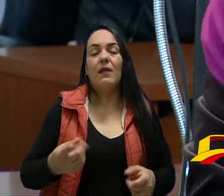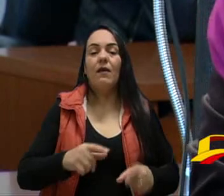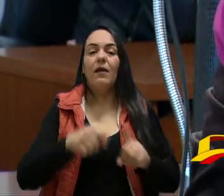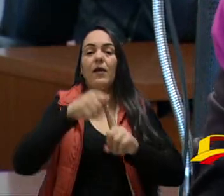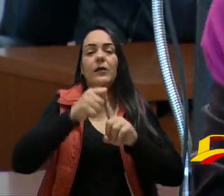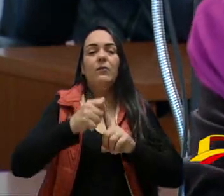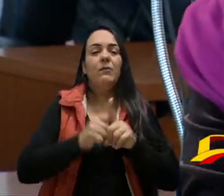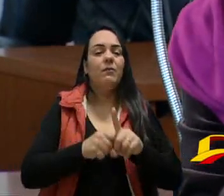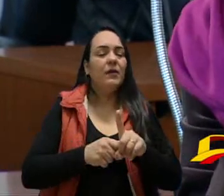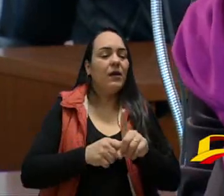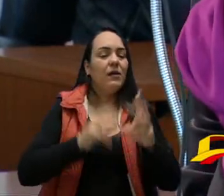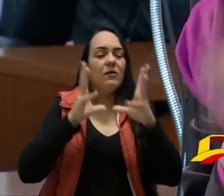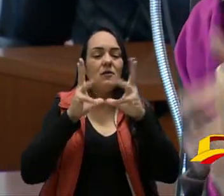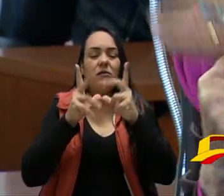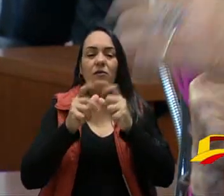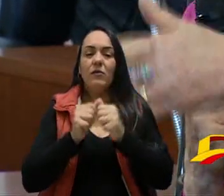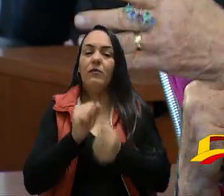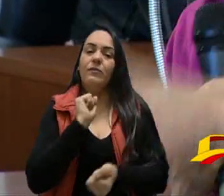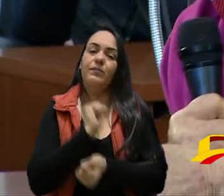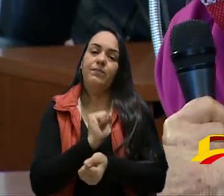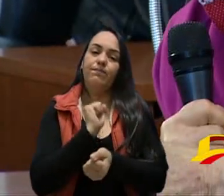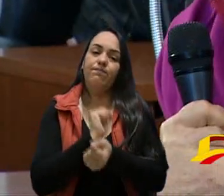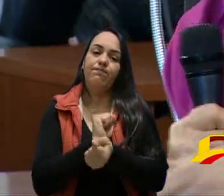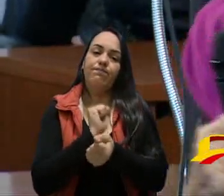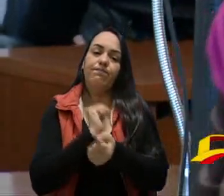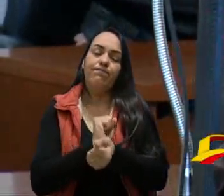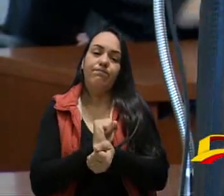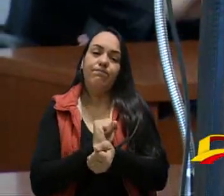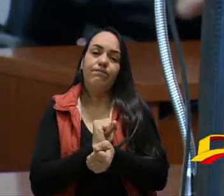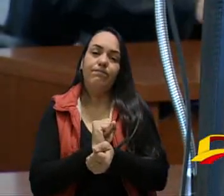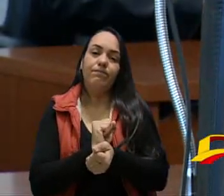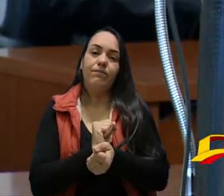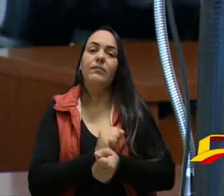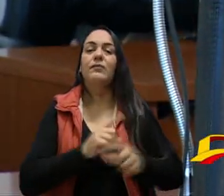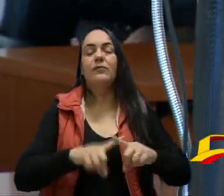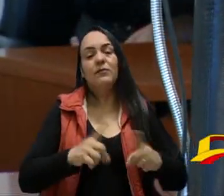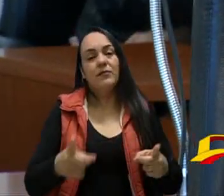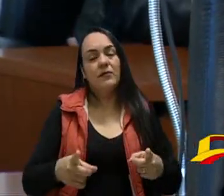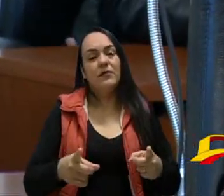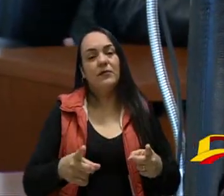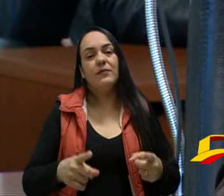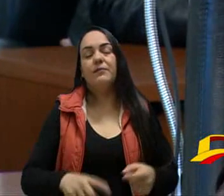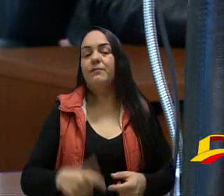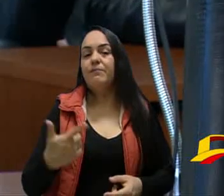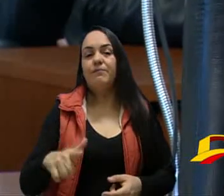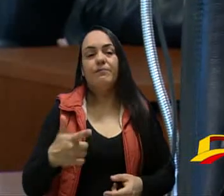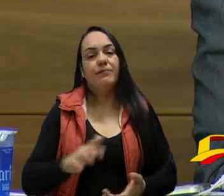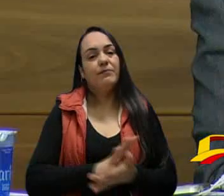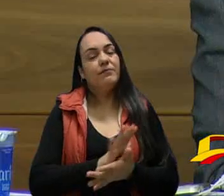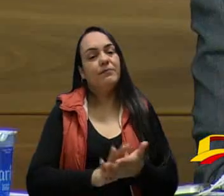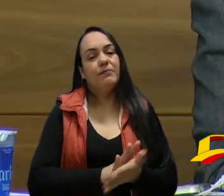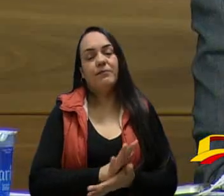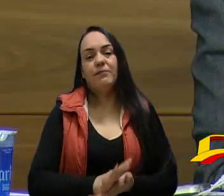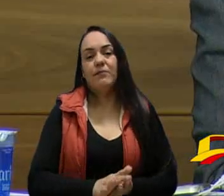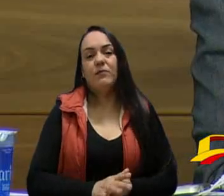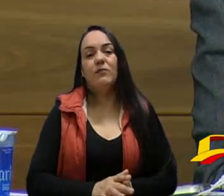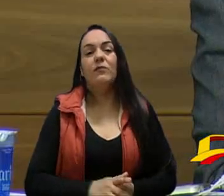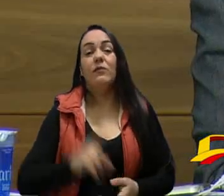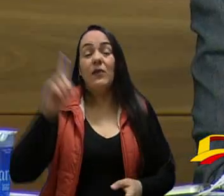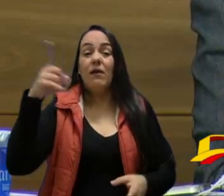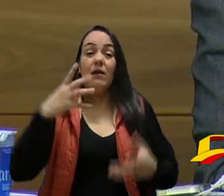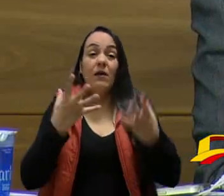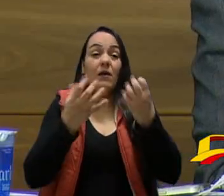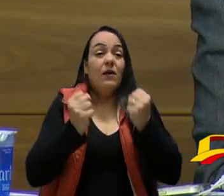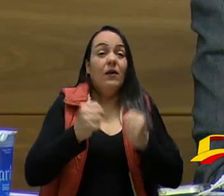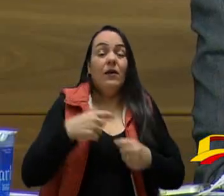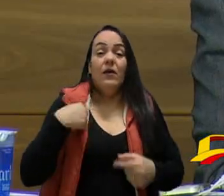parada sem fazer nada porque ela só transportarem pessoas confirmadas então quem fazia isso era chamou vereadora na verdade deus